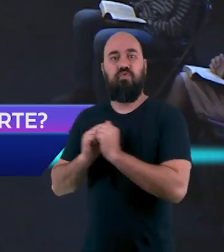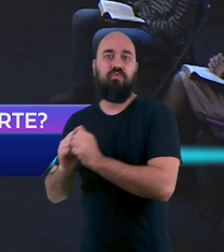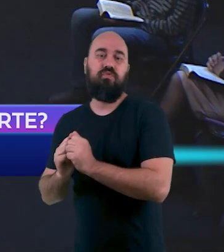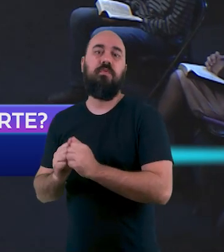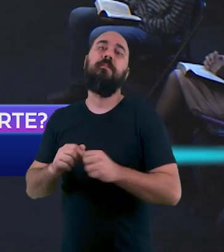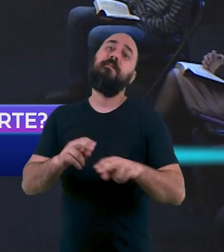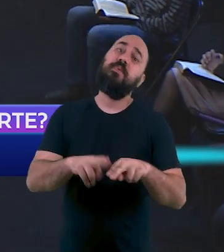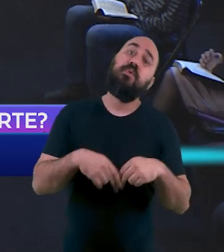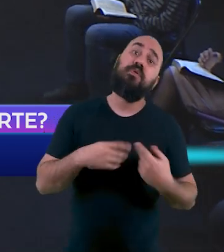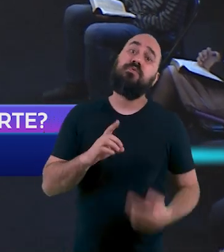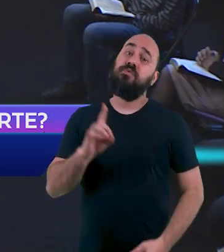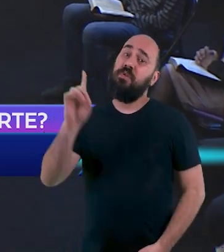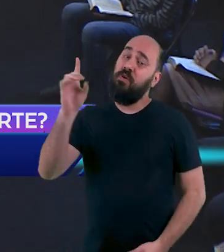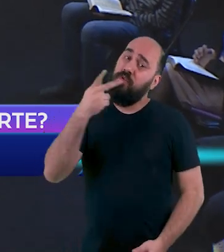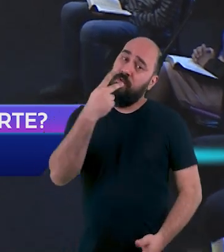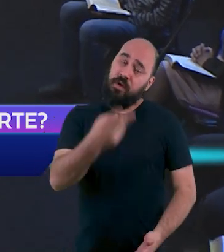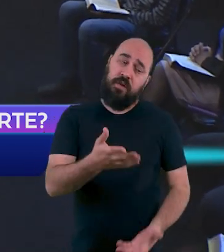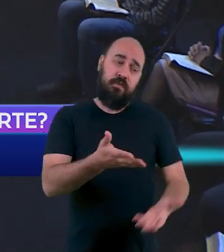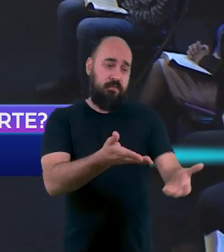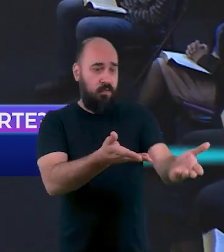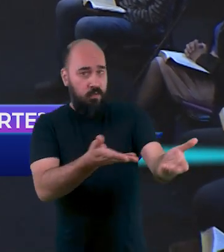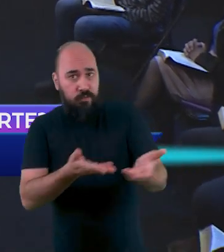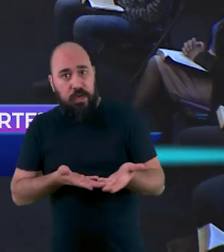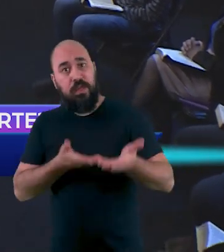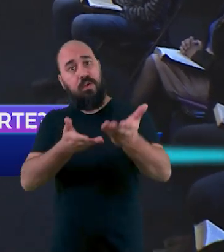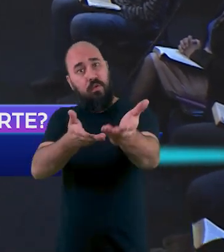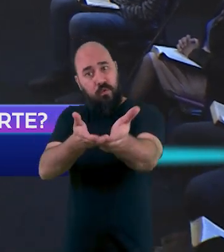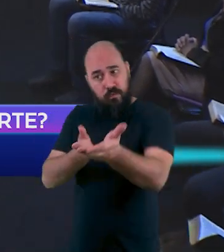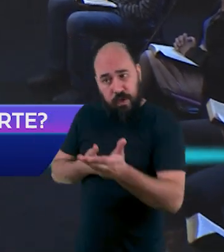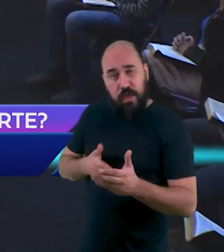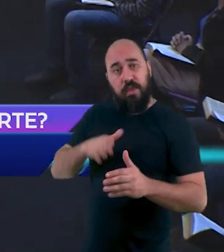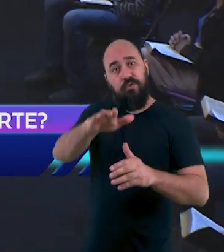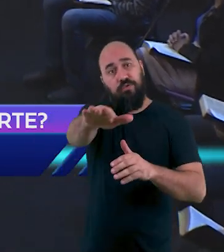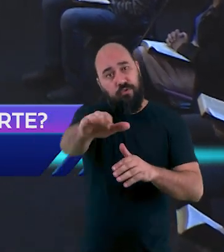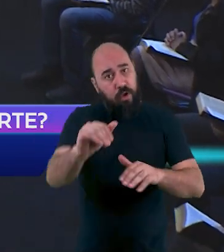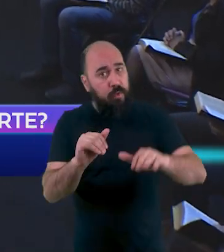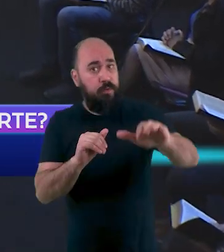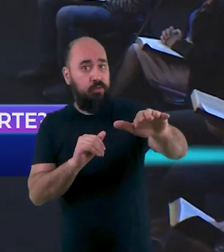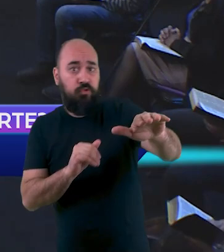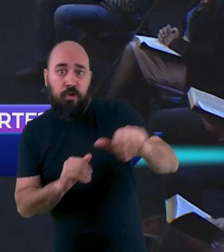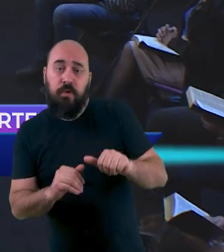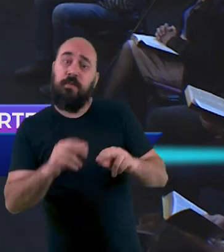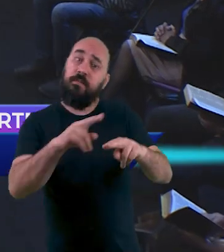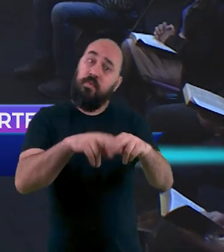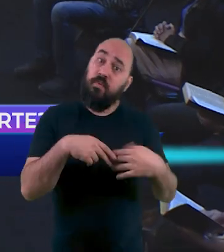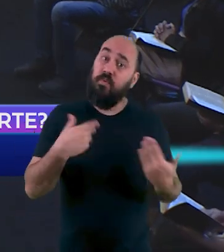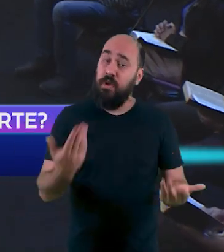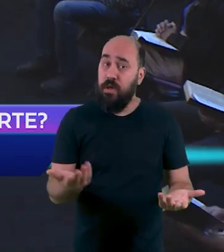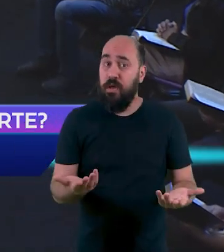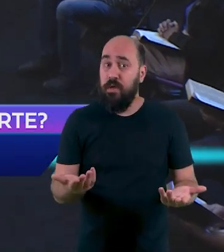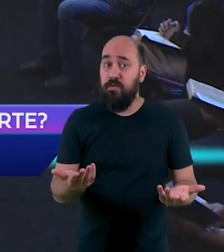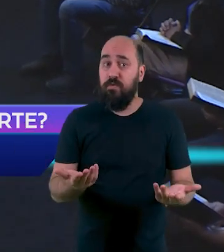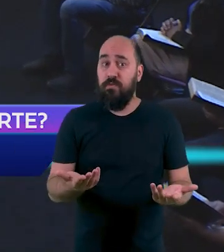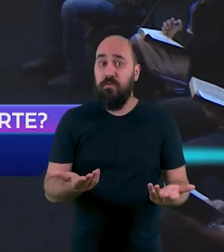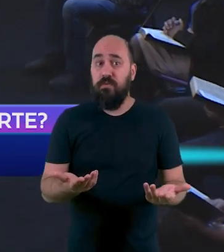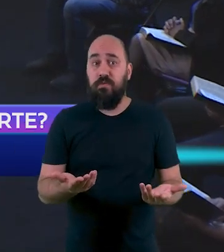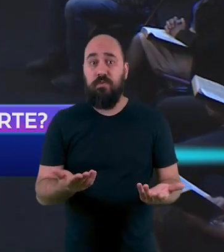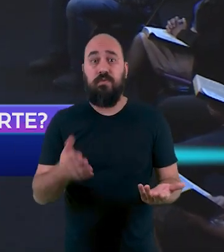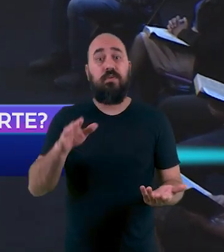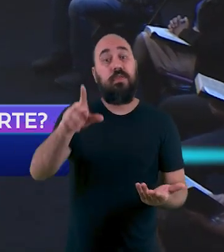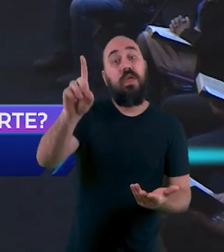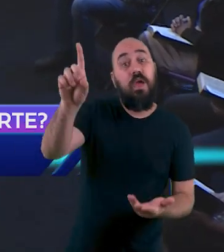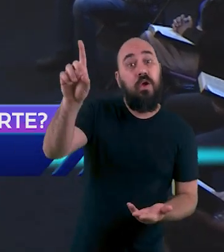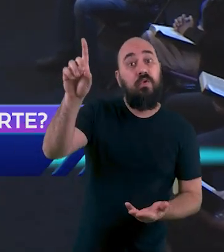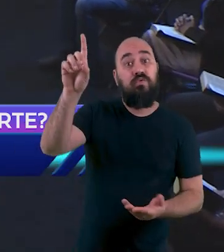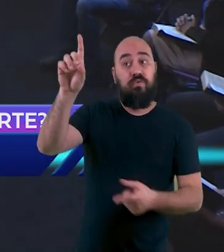É por isso que Deus sempre apela. É por isso que Deus sempre chama. É por isso que Deus sempre convoca. É por isso que Deus coloca na